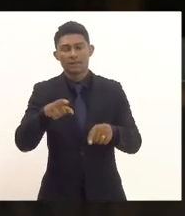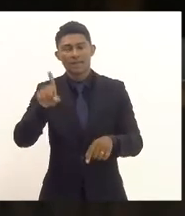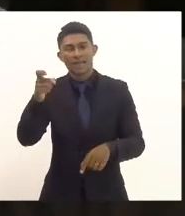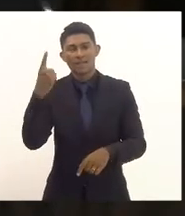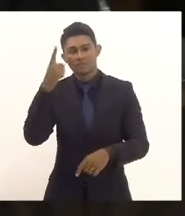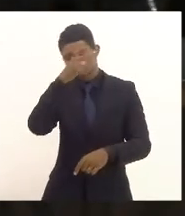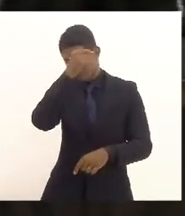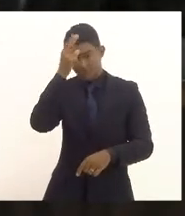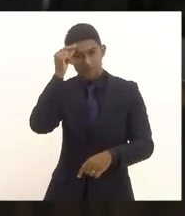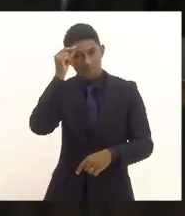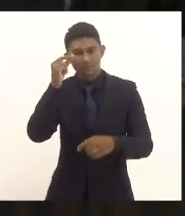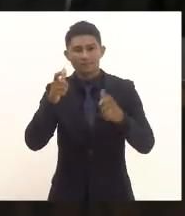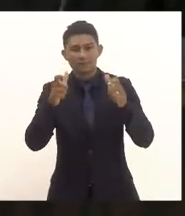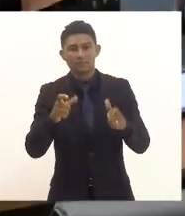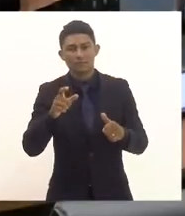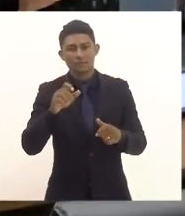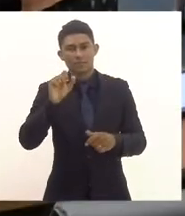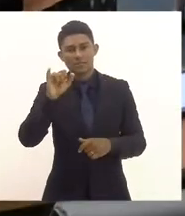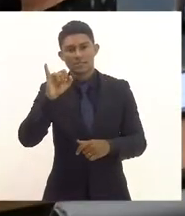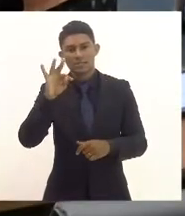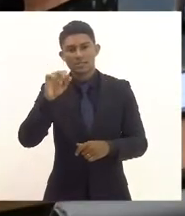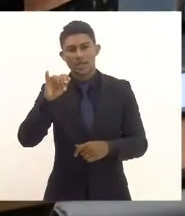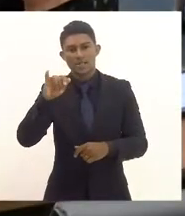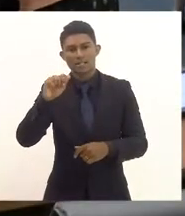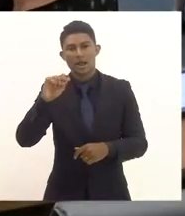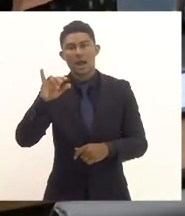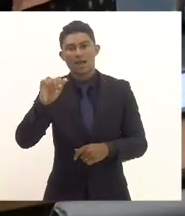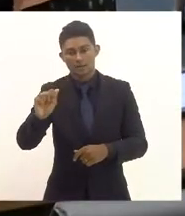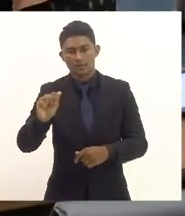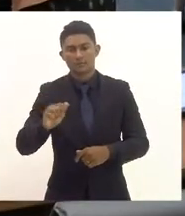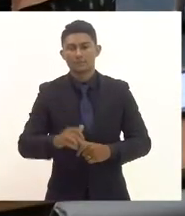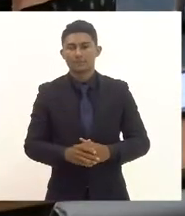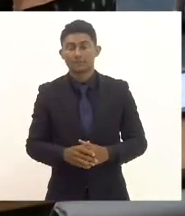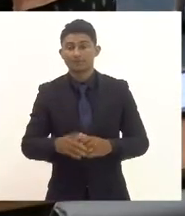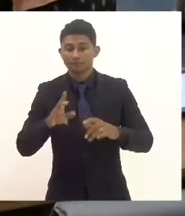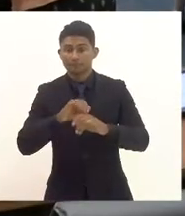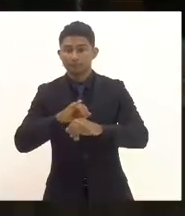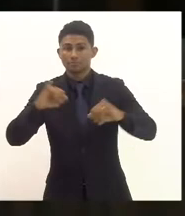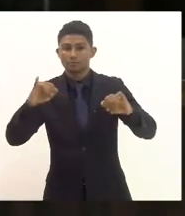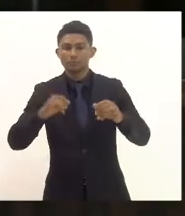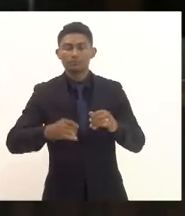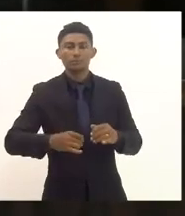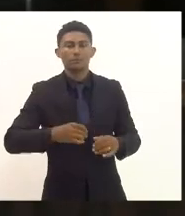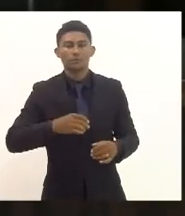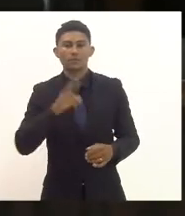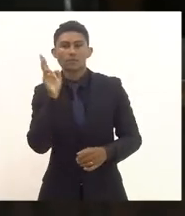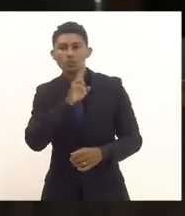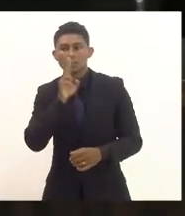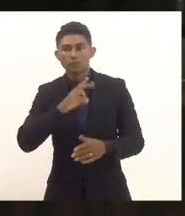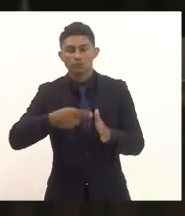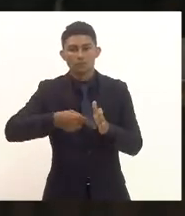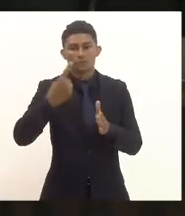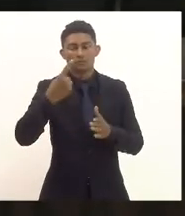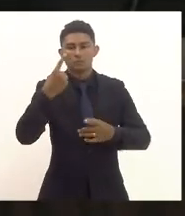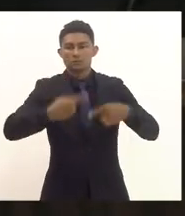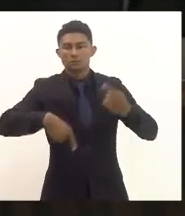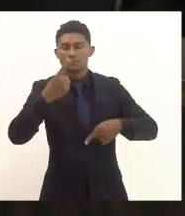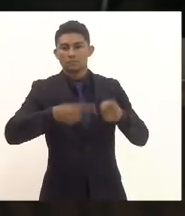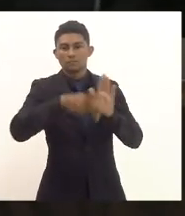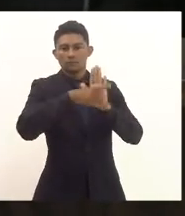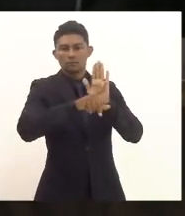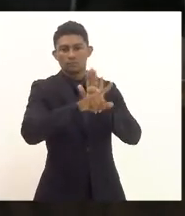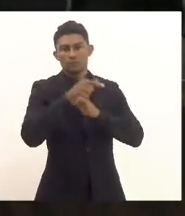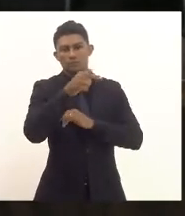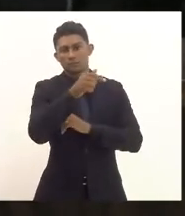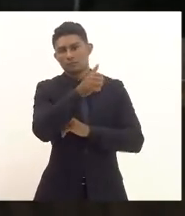bem vindo no meu irmão o anúncio em regime de urgência em discussão única projeto direito 711